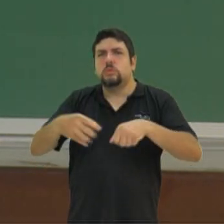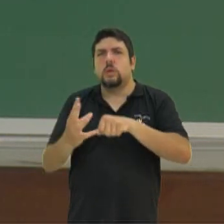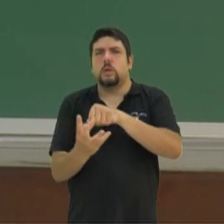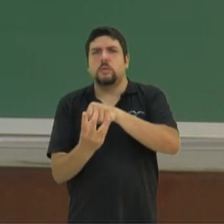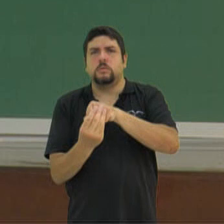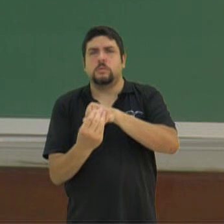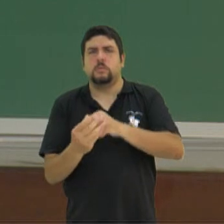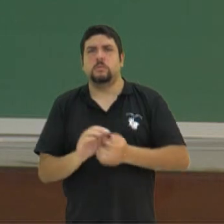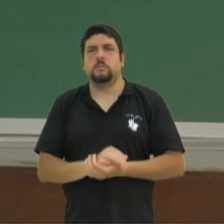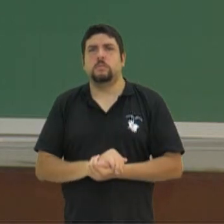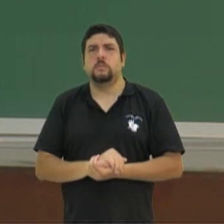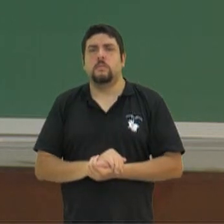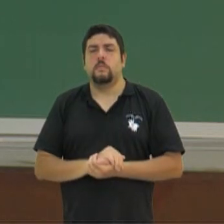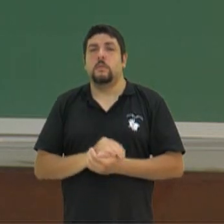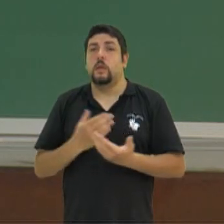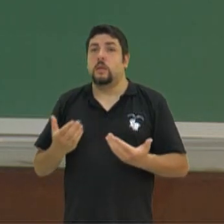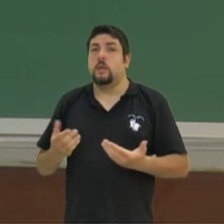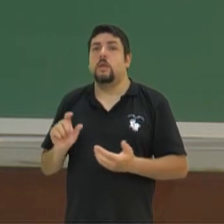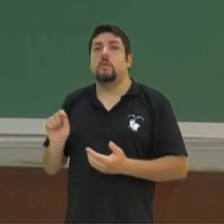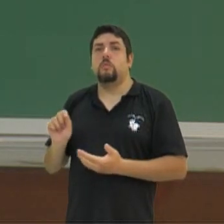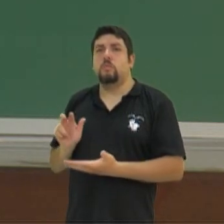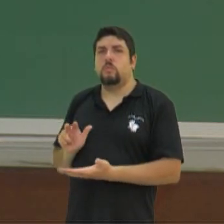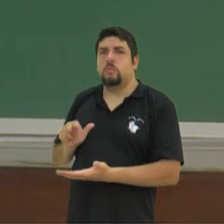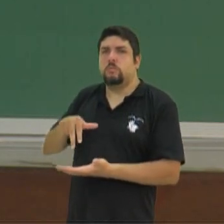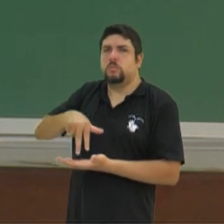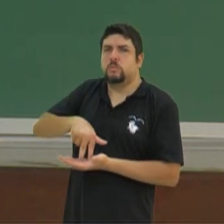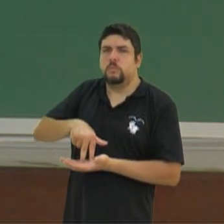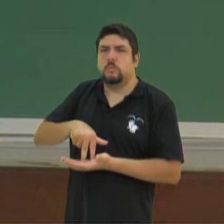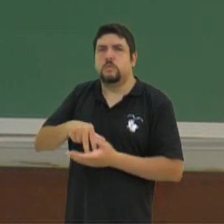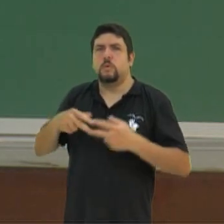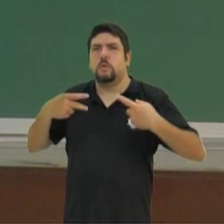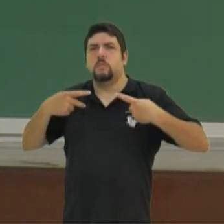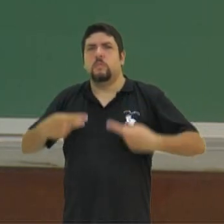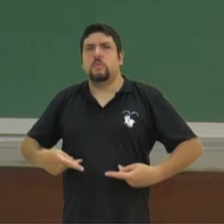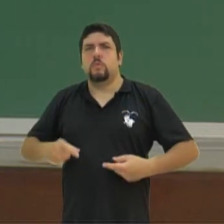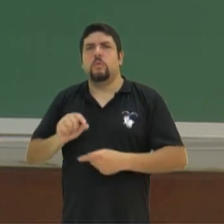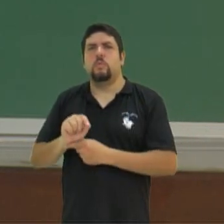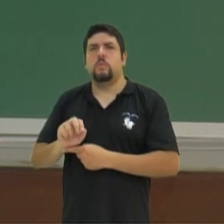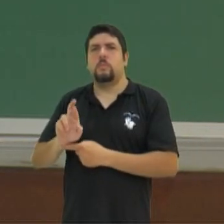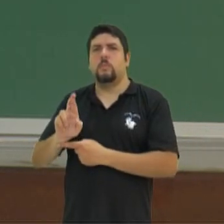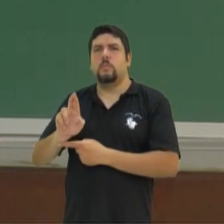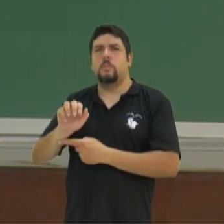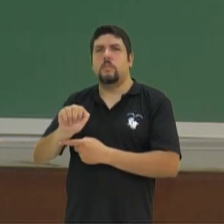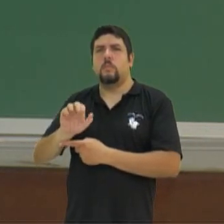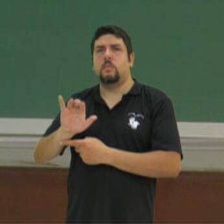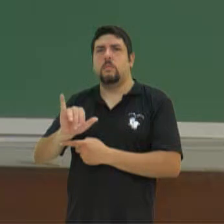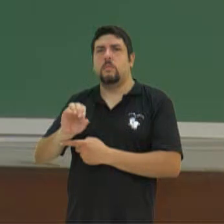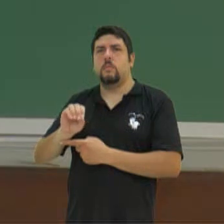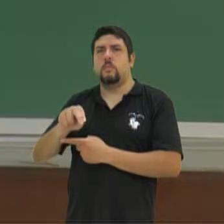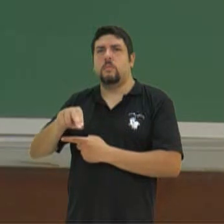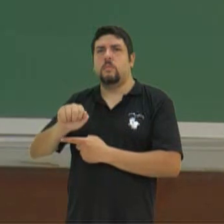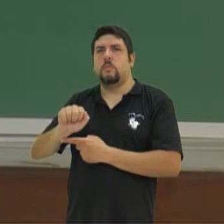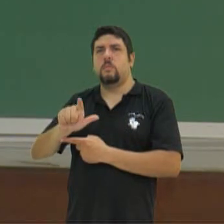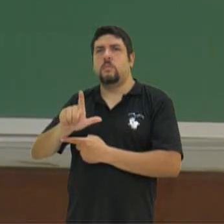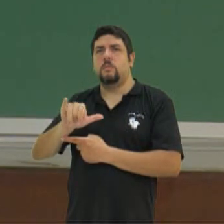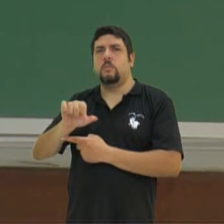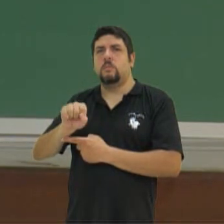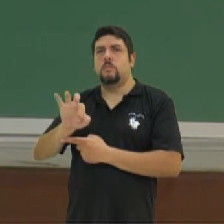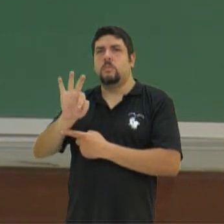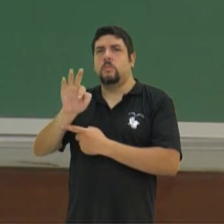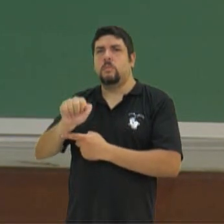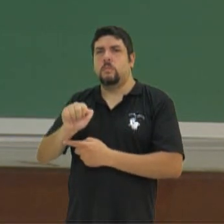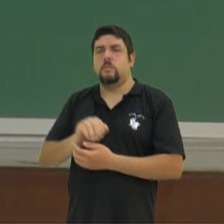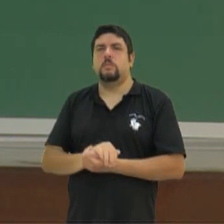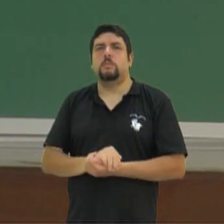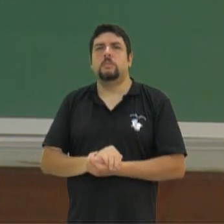assume então uma postura que a gente chama de racionalista, ok? Ao mesmo tempo que ele utiliza um procedimento cético, ele